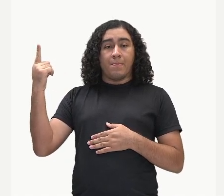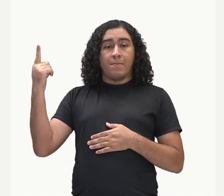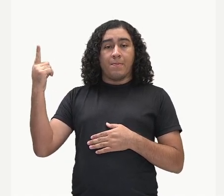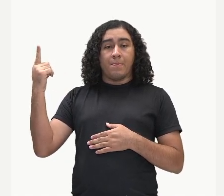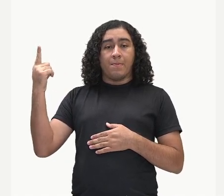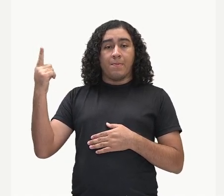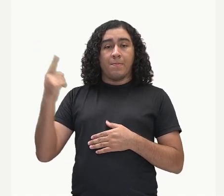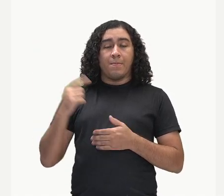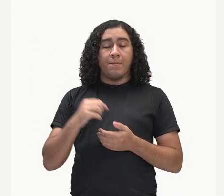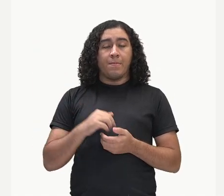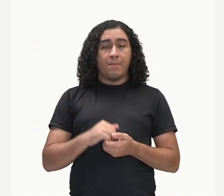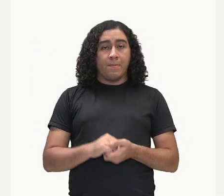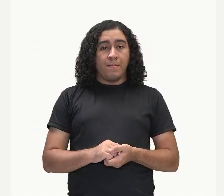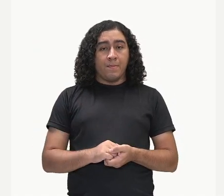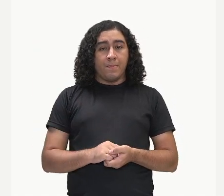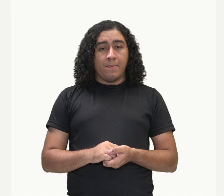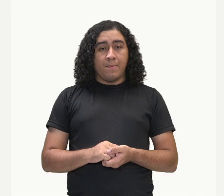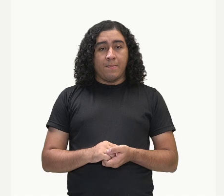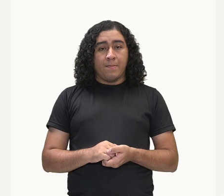o seu objeto